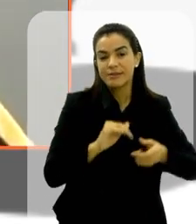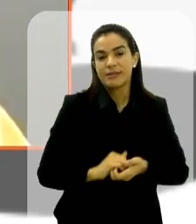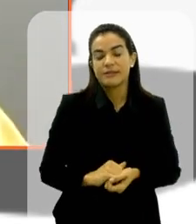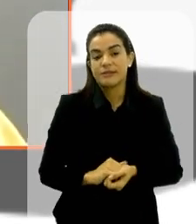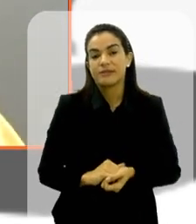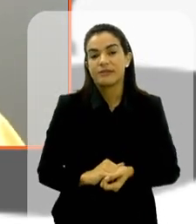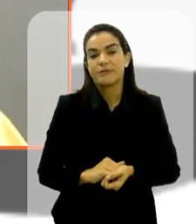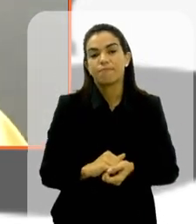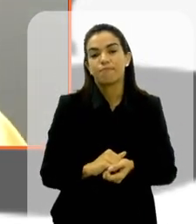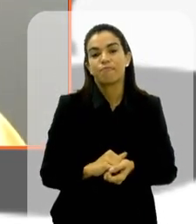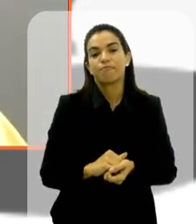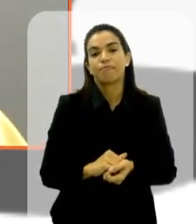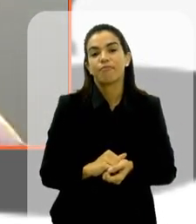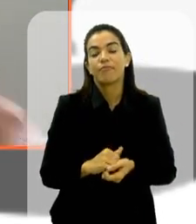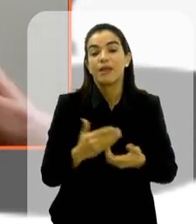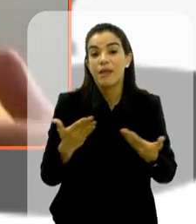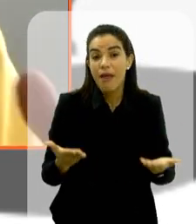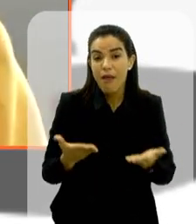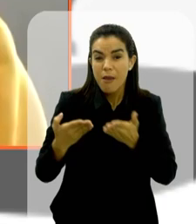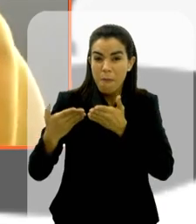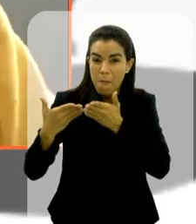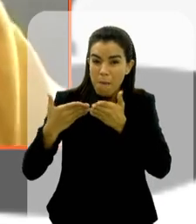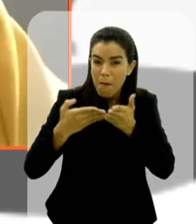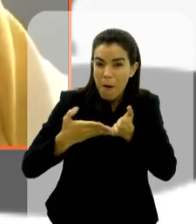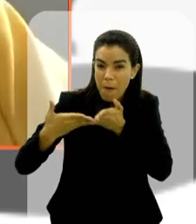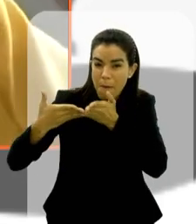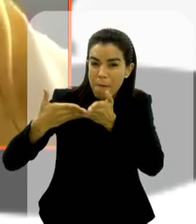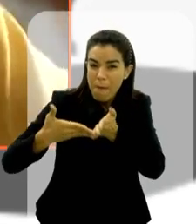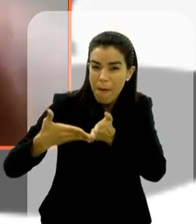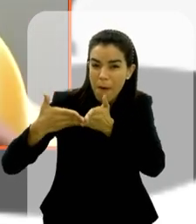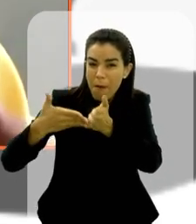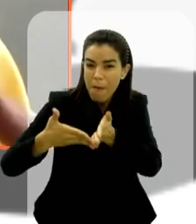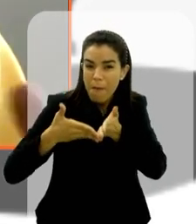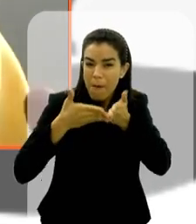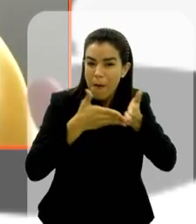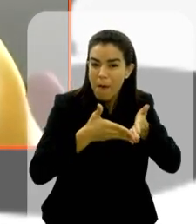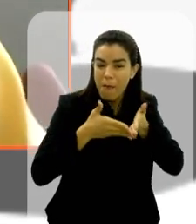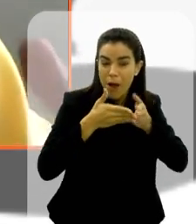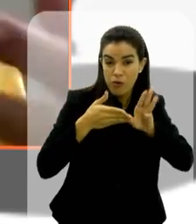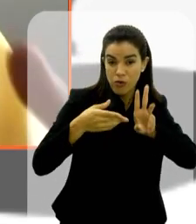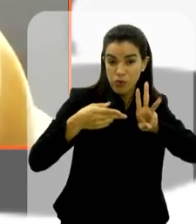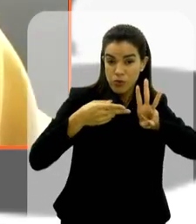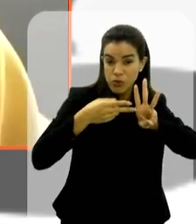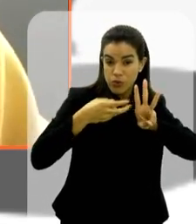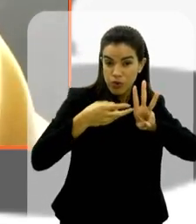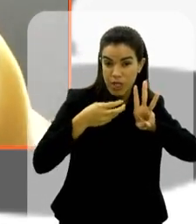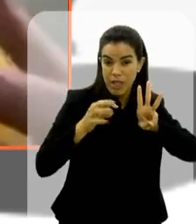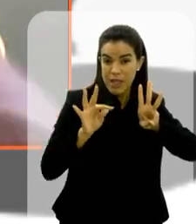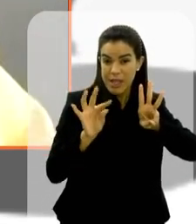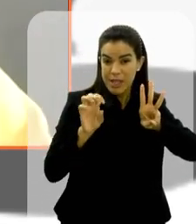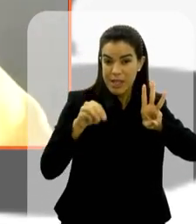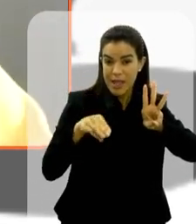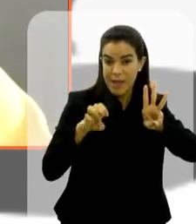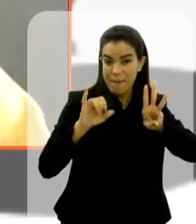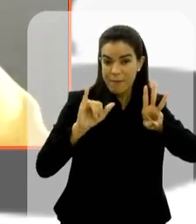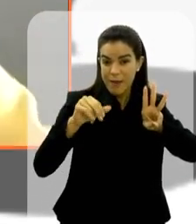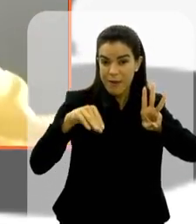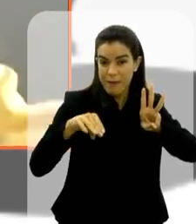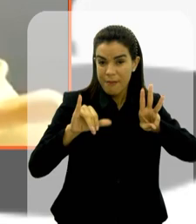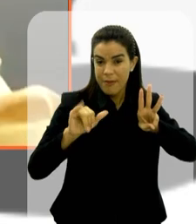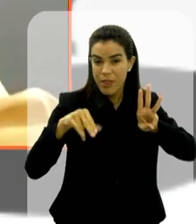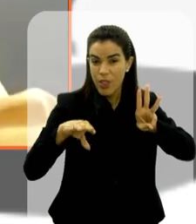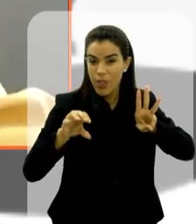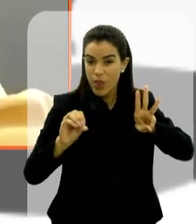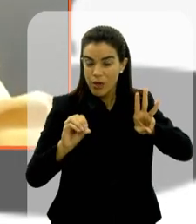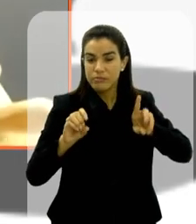mandou as embarcações aqui, os índios temiminós de